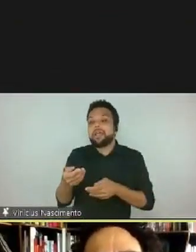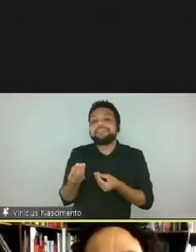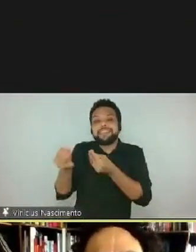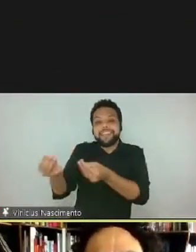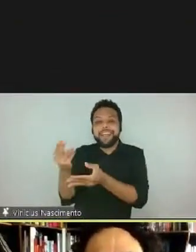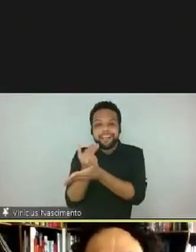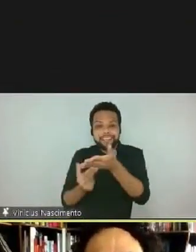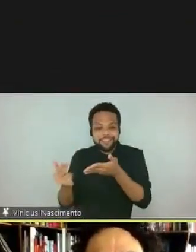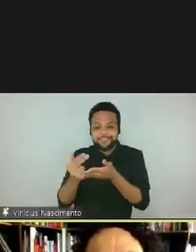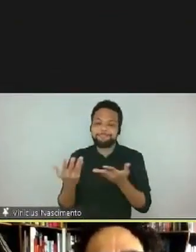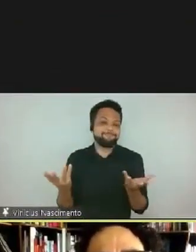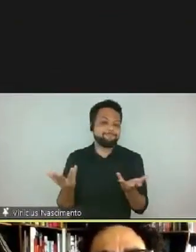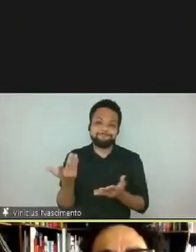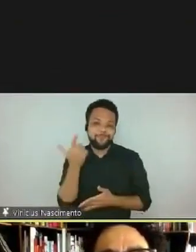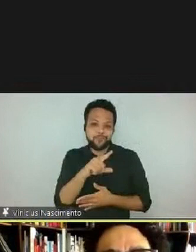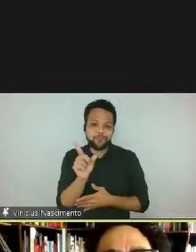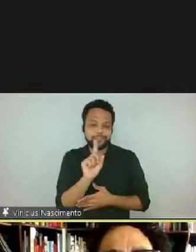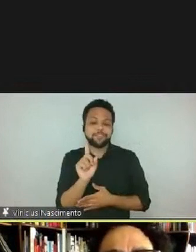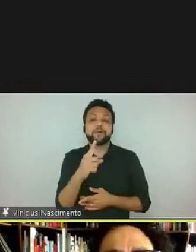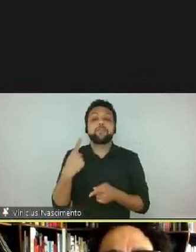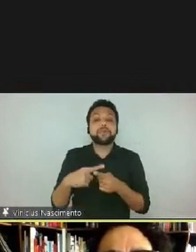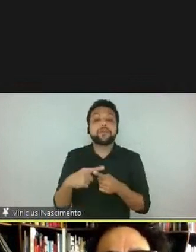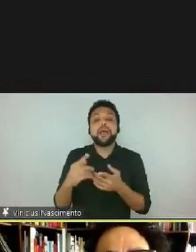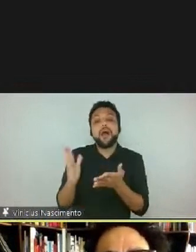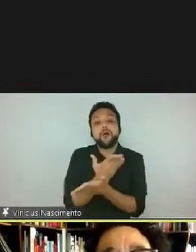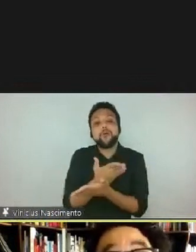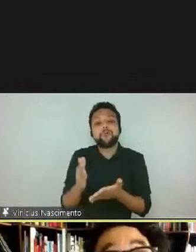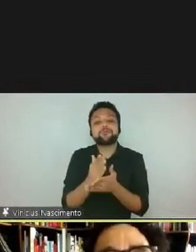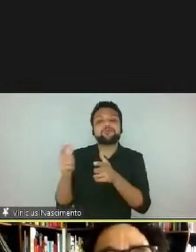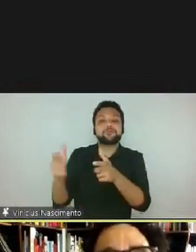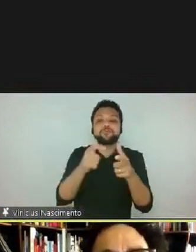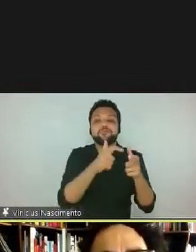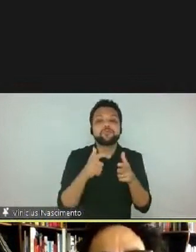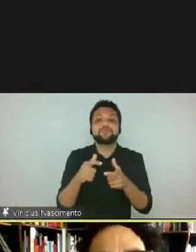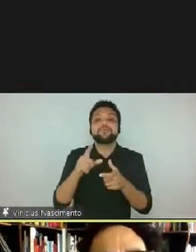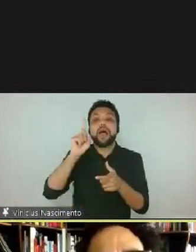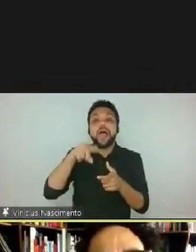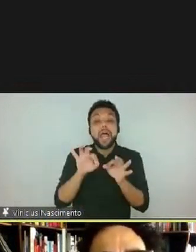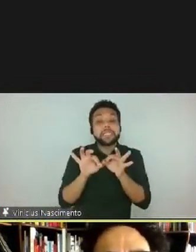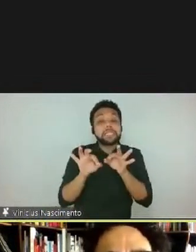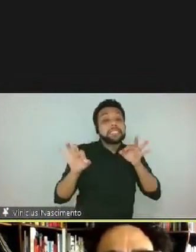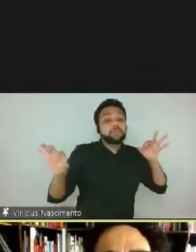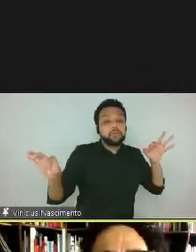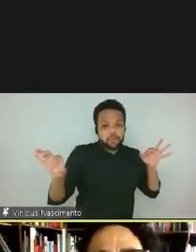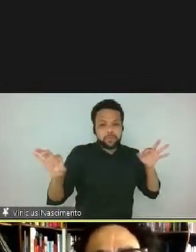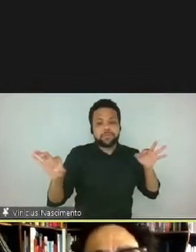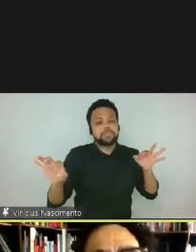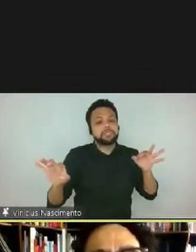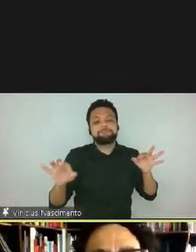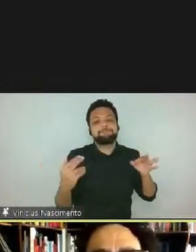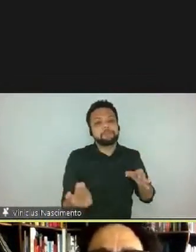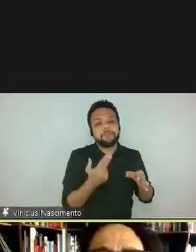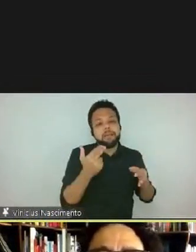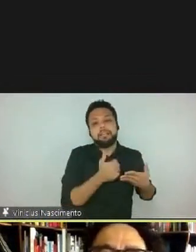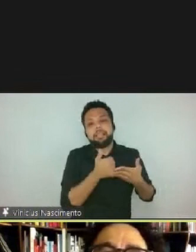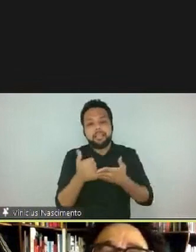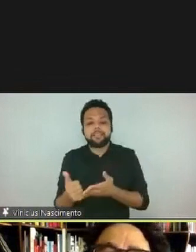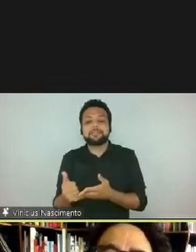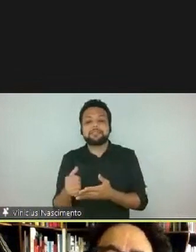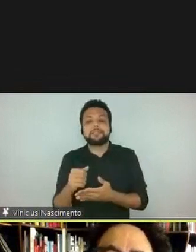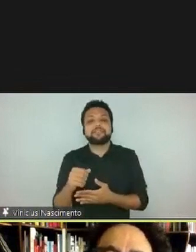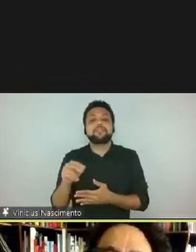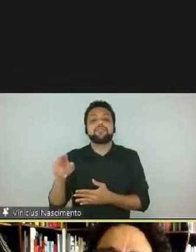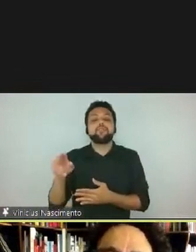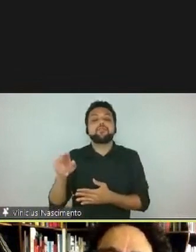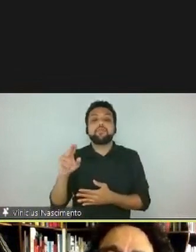entregar esses desenhos, porque algumas comunidades são distantes desse buffet. O buffet está numa área mais